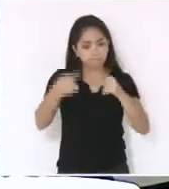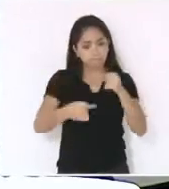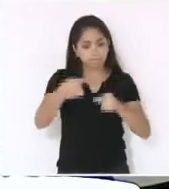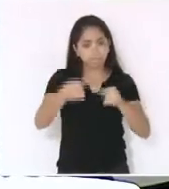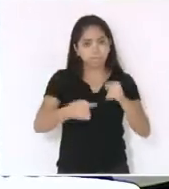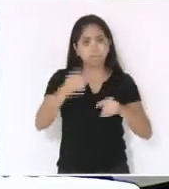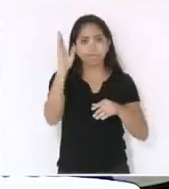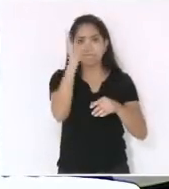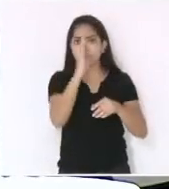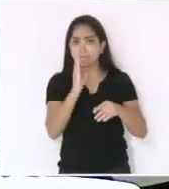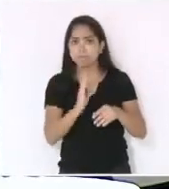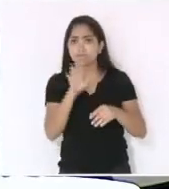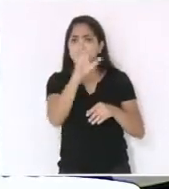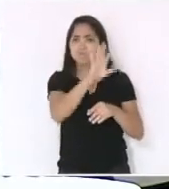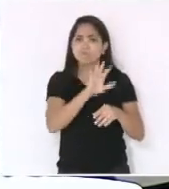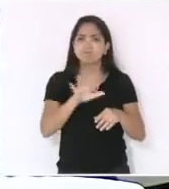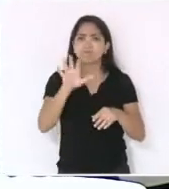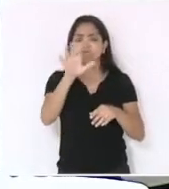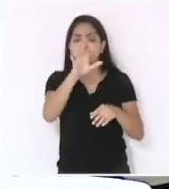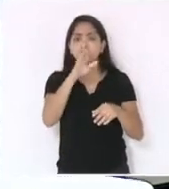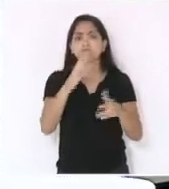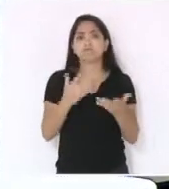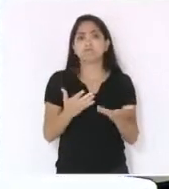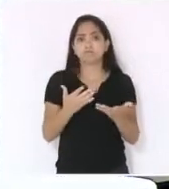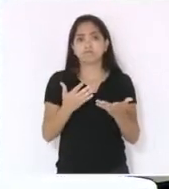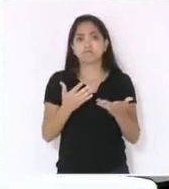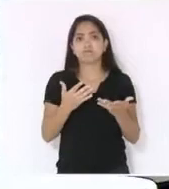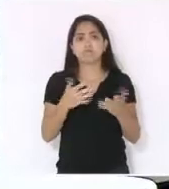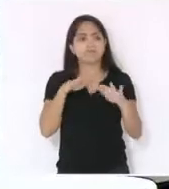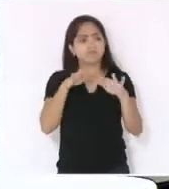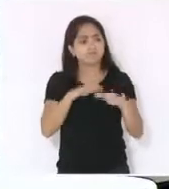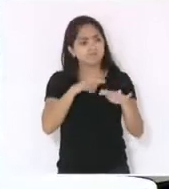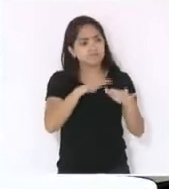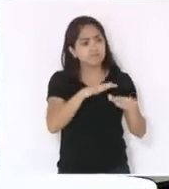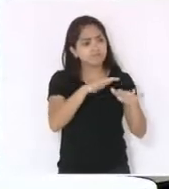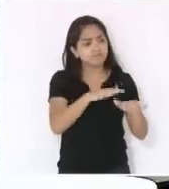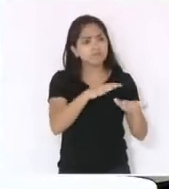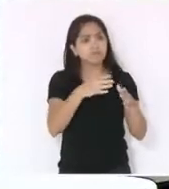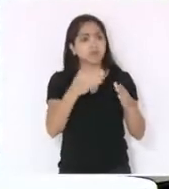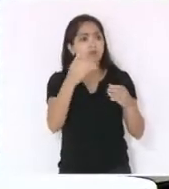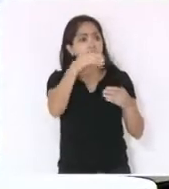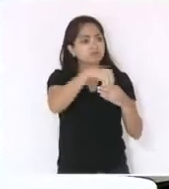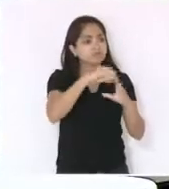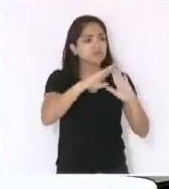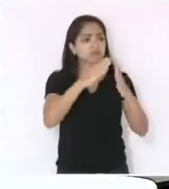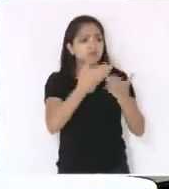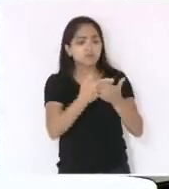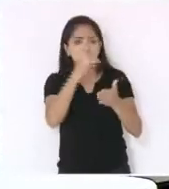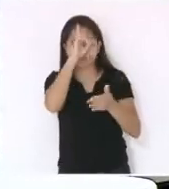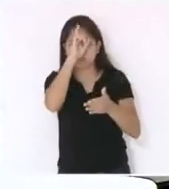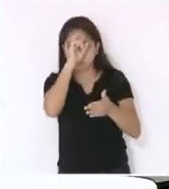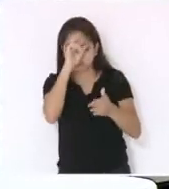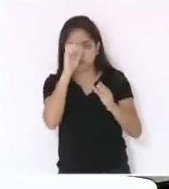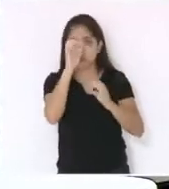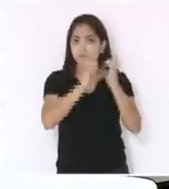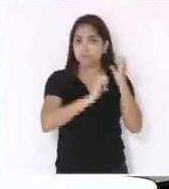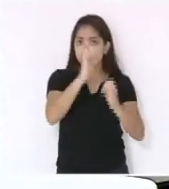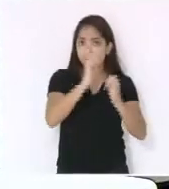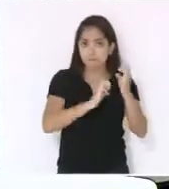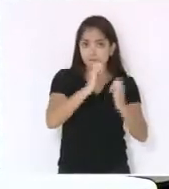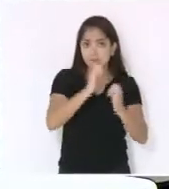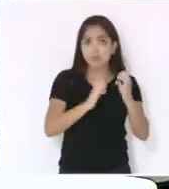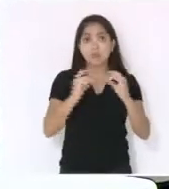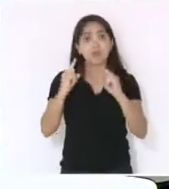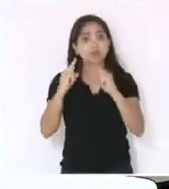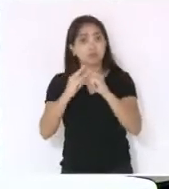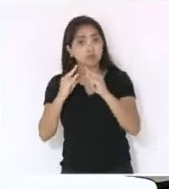Brasil todo. Fizemos incontáveis ações de sensibilização em escolas, hospitais, empresas e